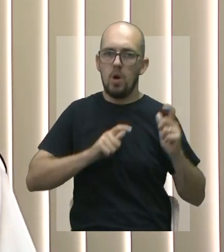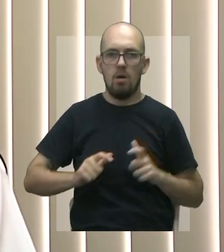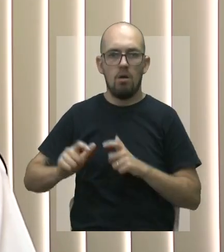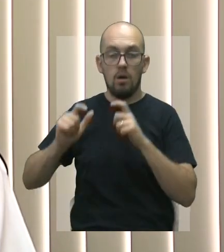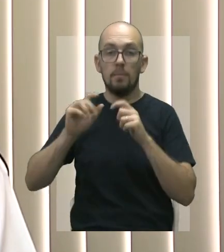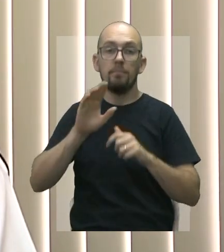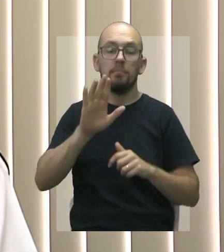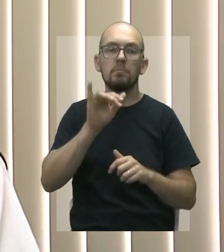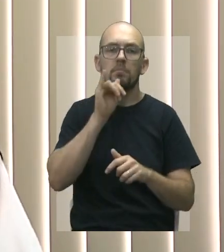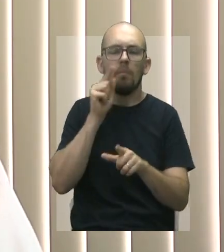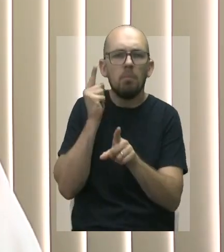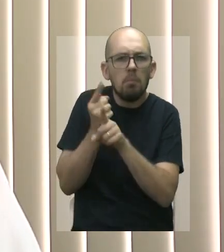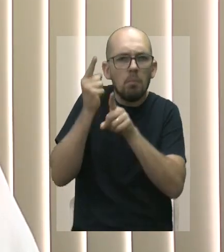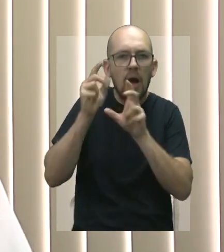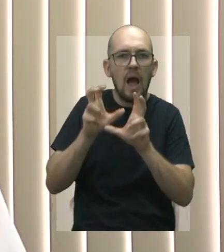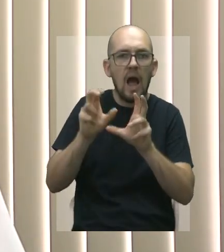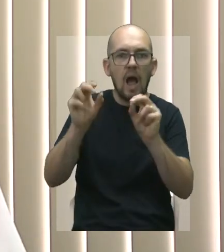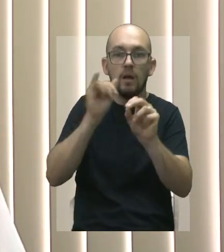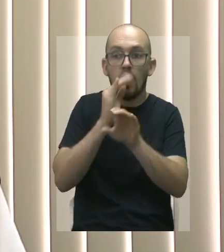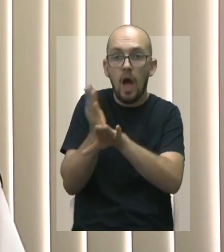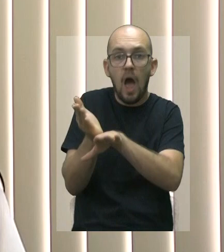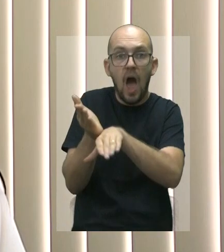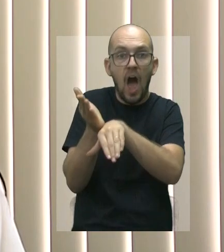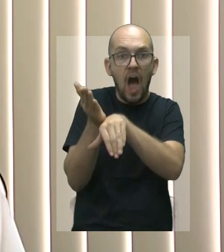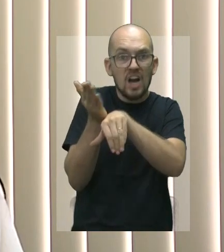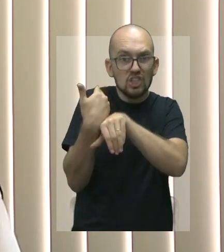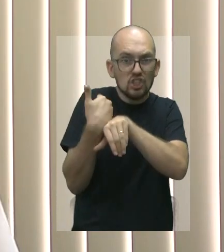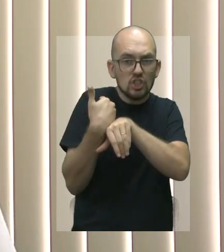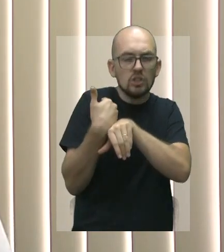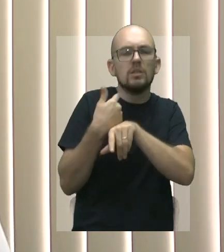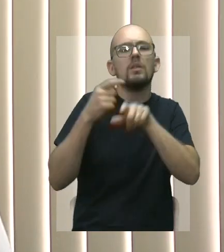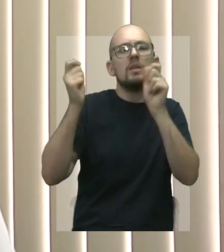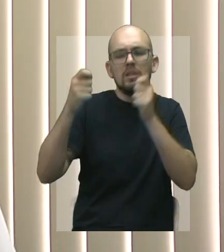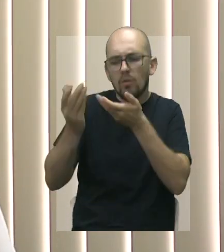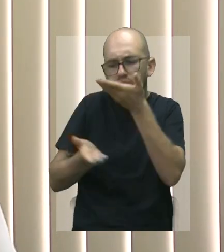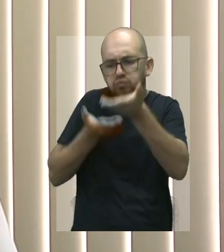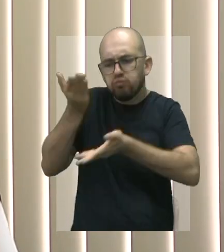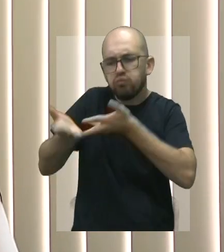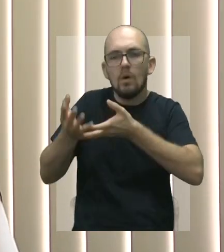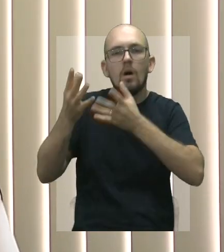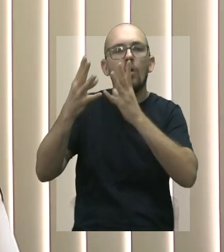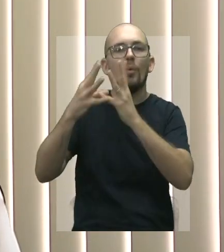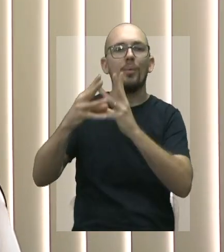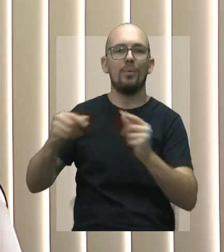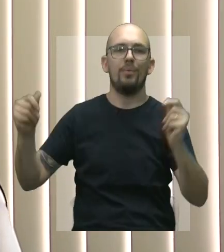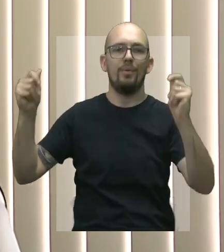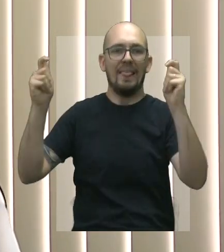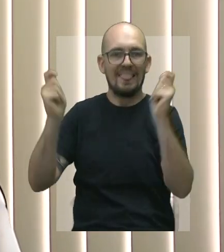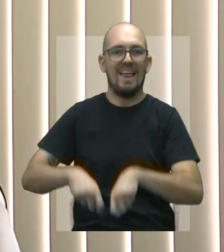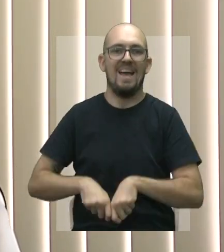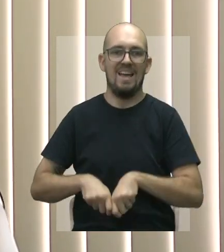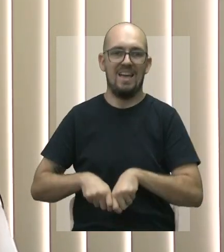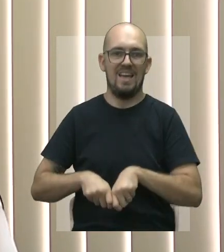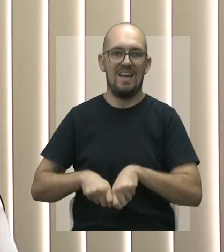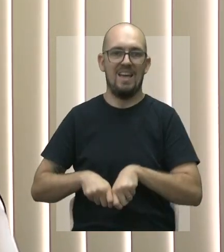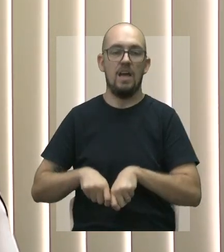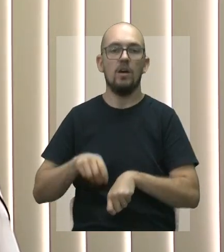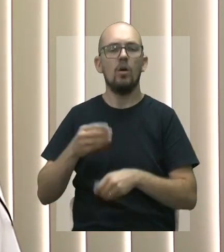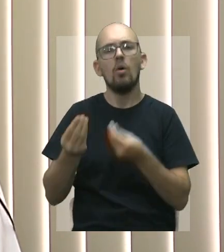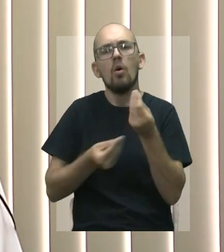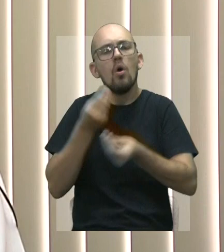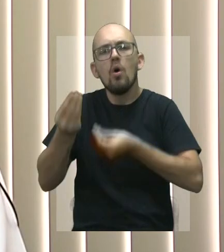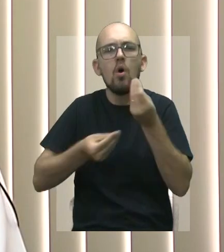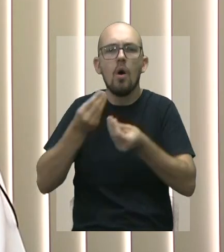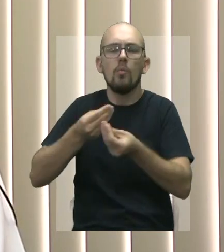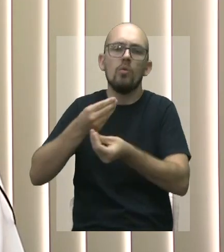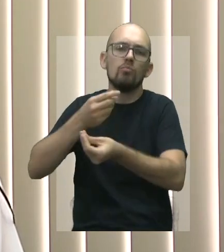são diagnosticados precocemente, nós temos grandes chances de cura. O tratamento ele é feito com